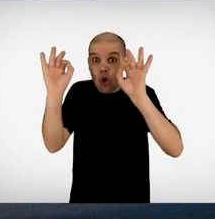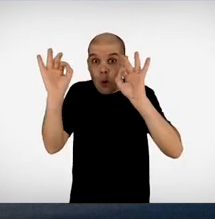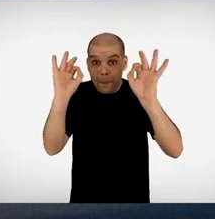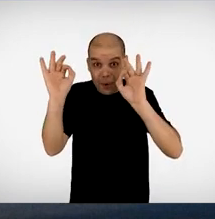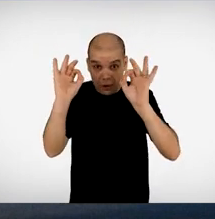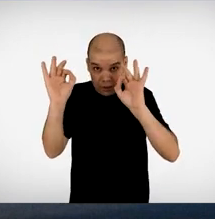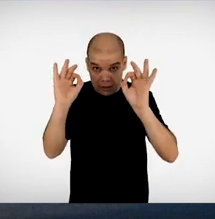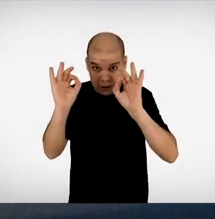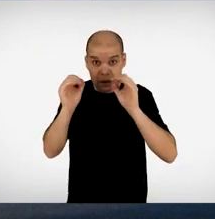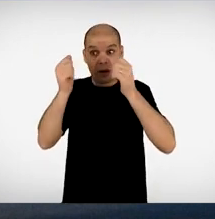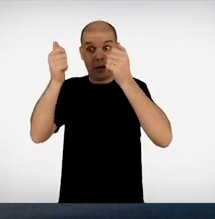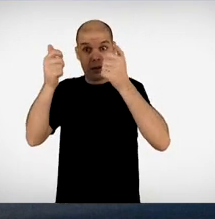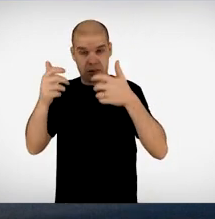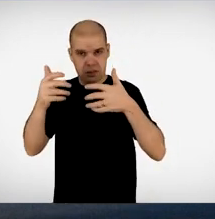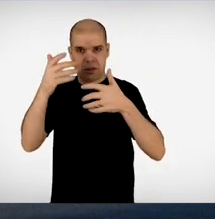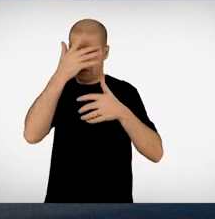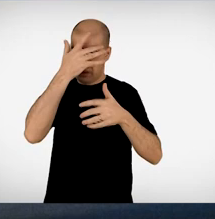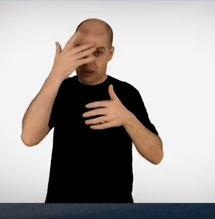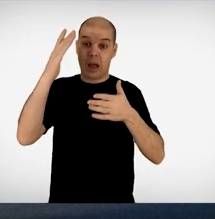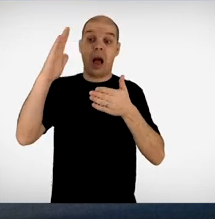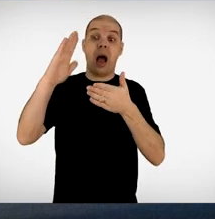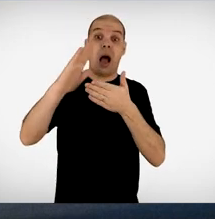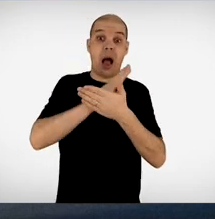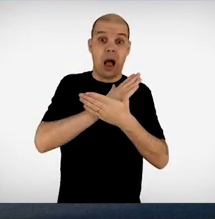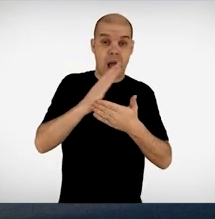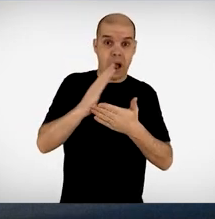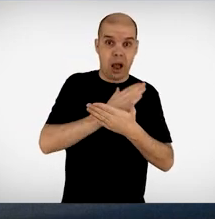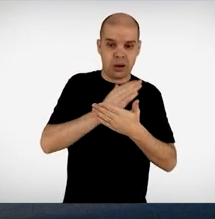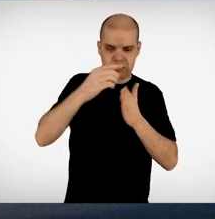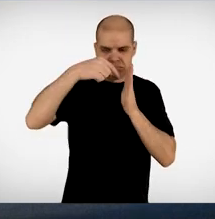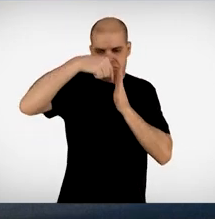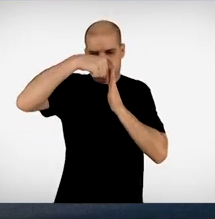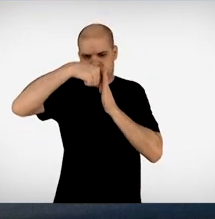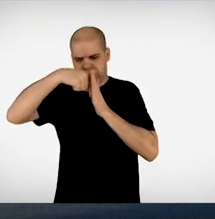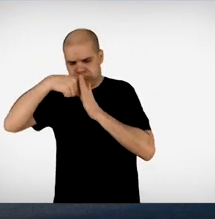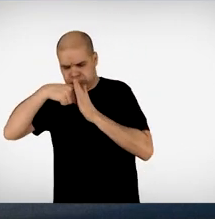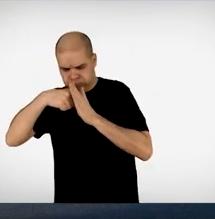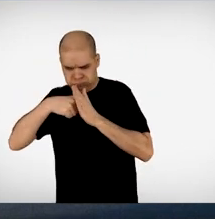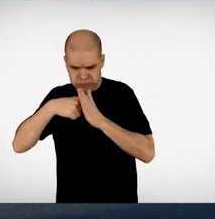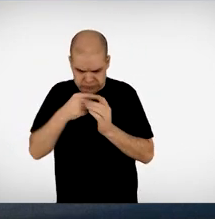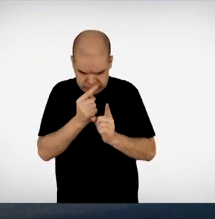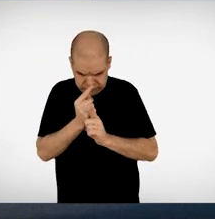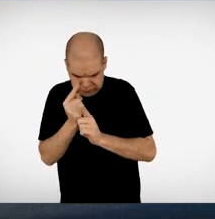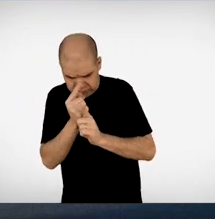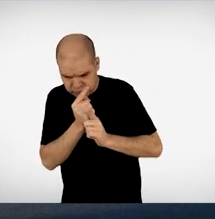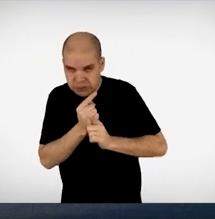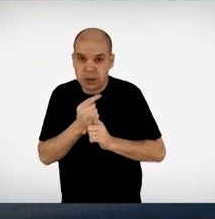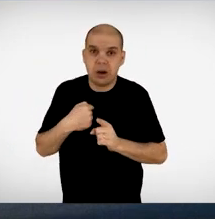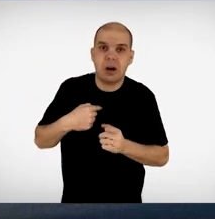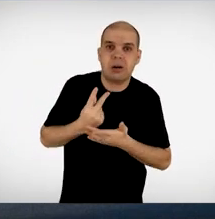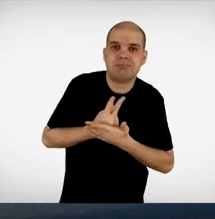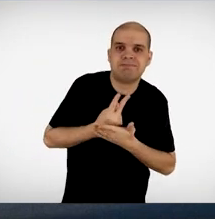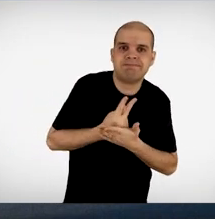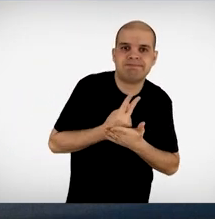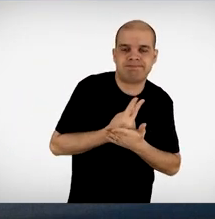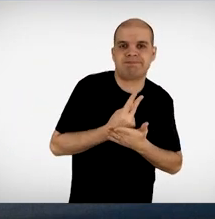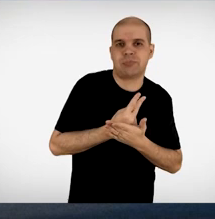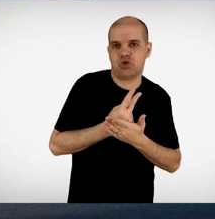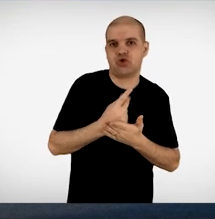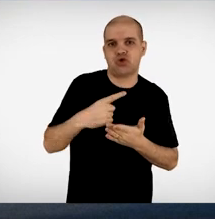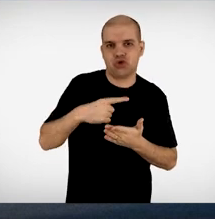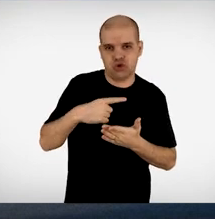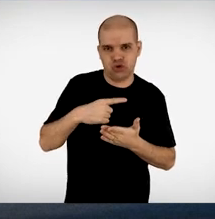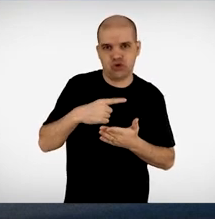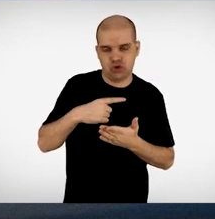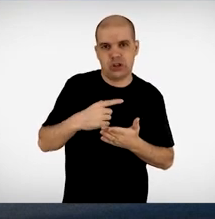somos como bulbos de narciso. Ele usa uma metáfora que é bonita, que é como se fosse um bulbo assim, de uma florzinha, né? E